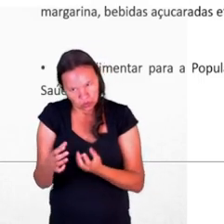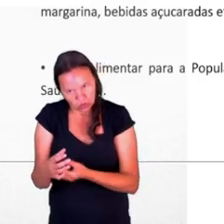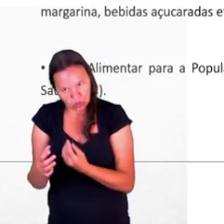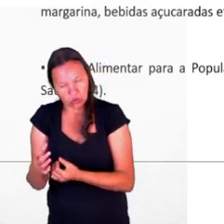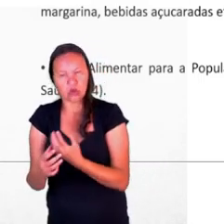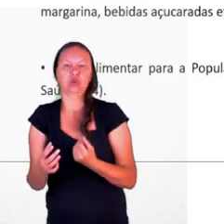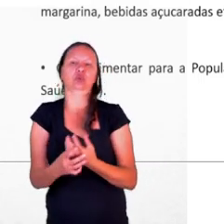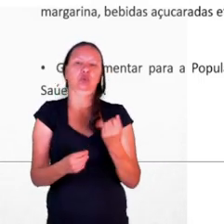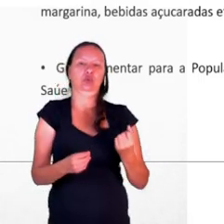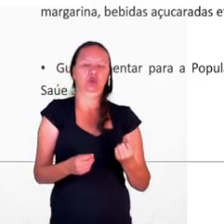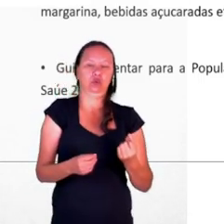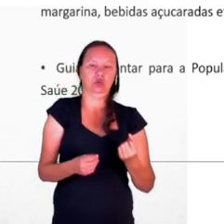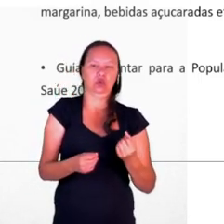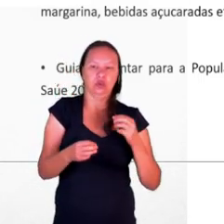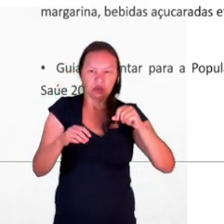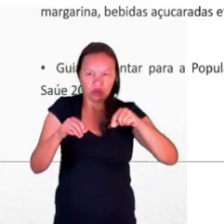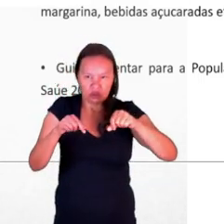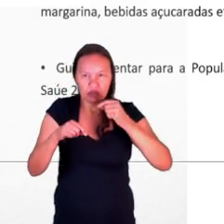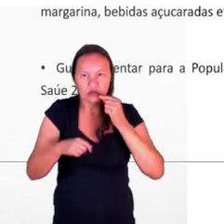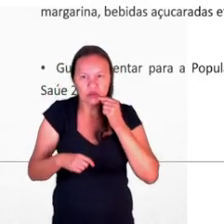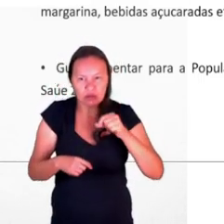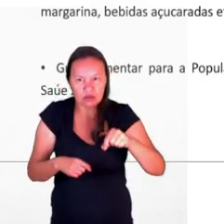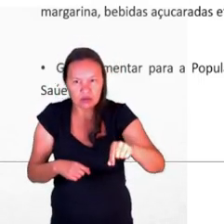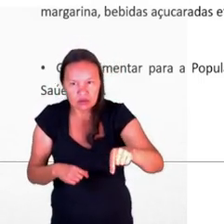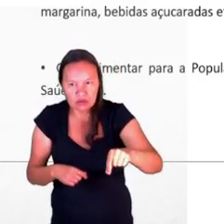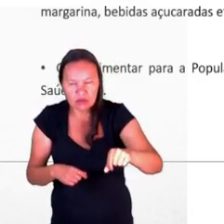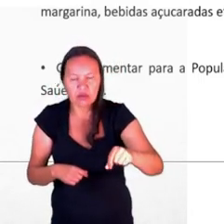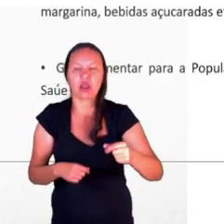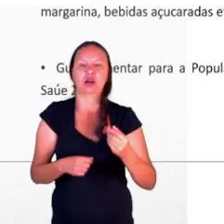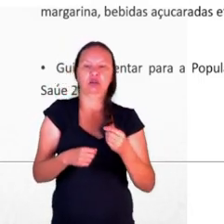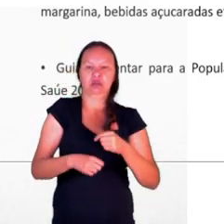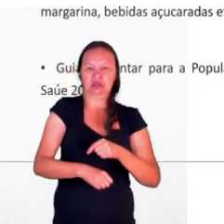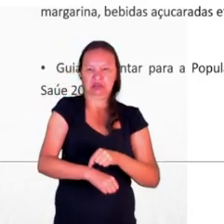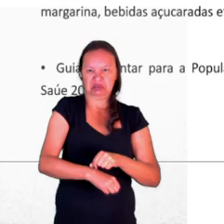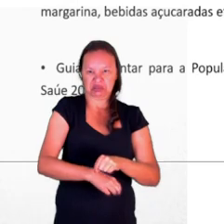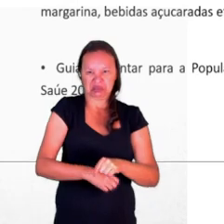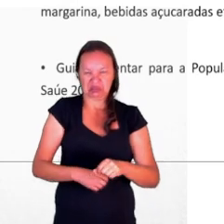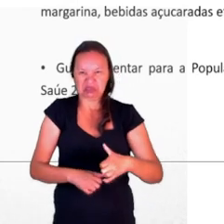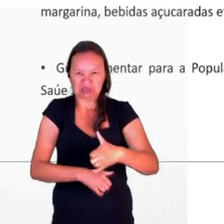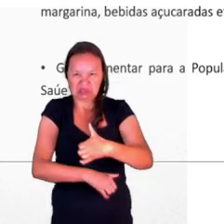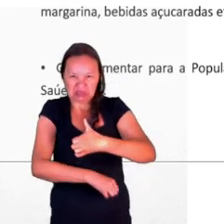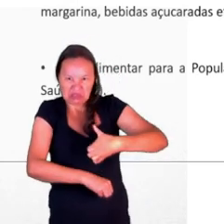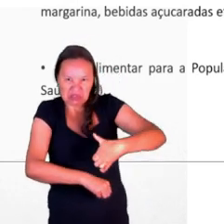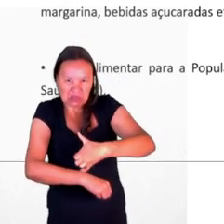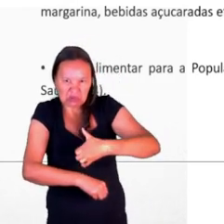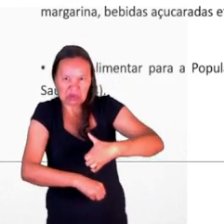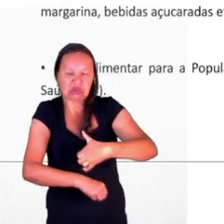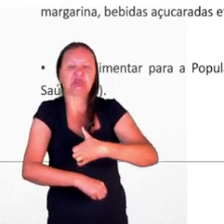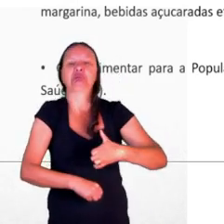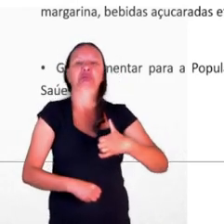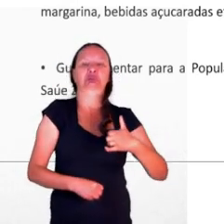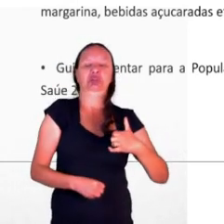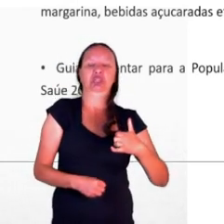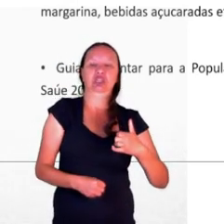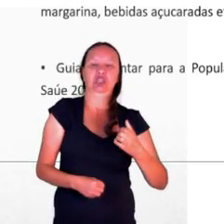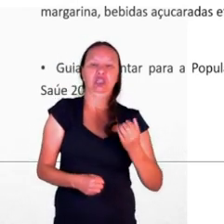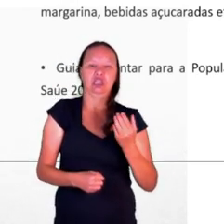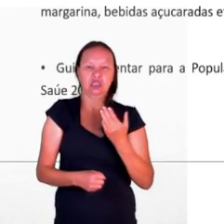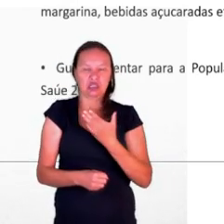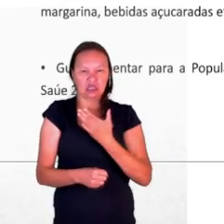de sal de gordura de Açúcar né e de baixo ou praticamente nenhum valor